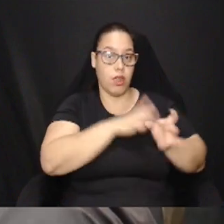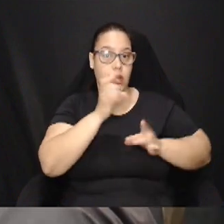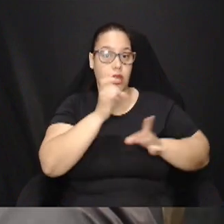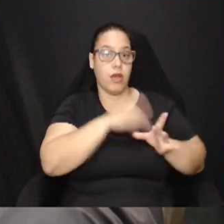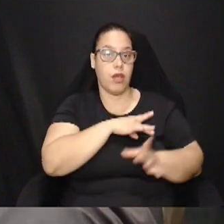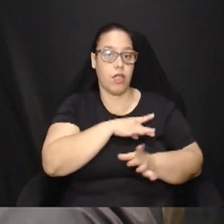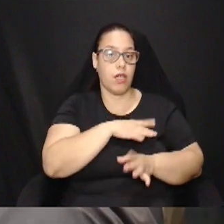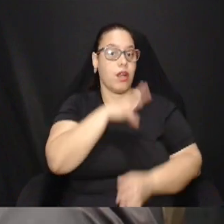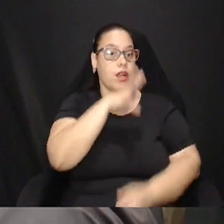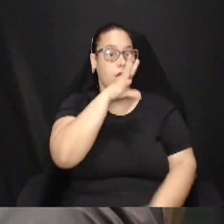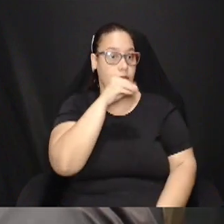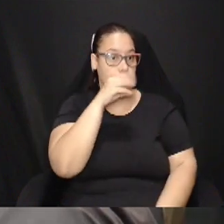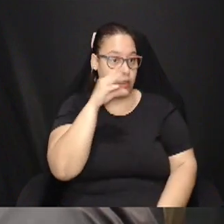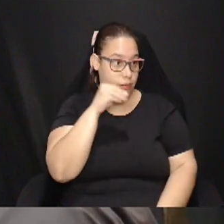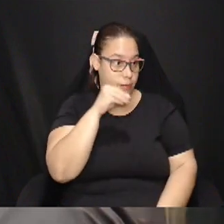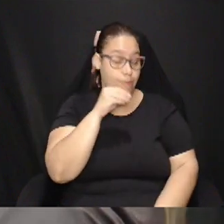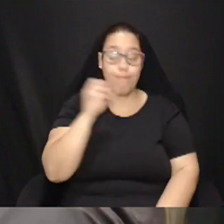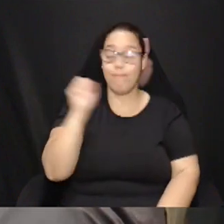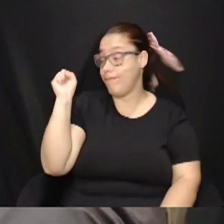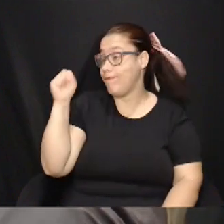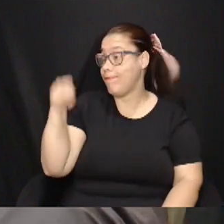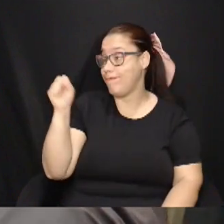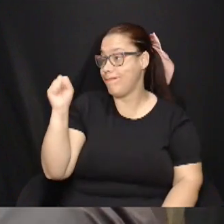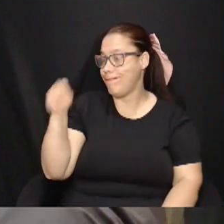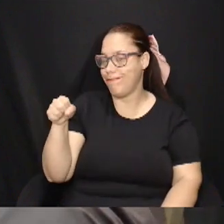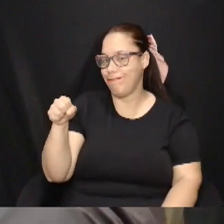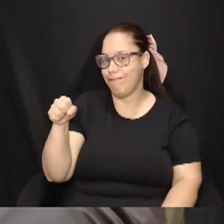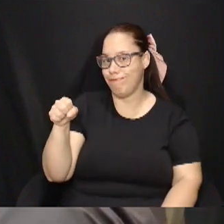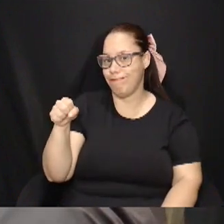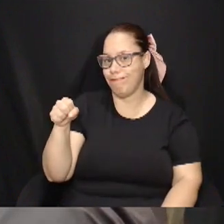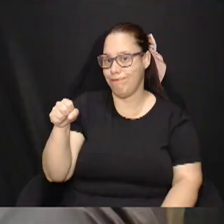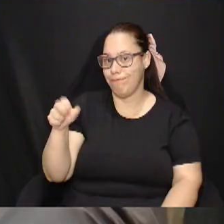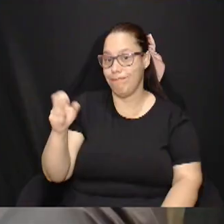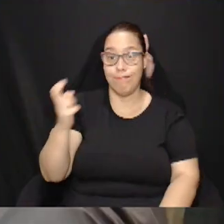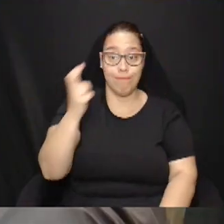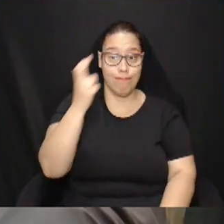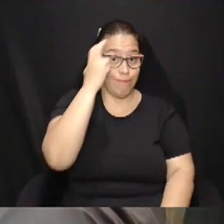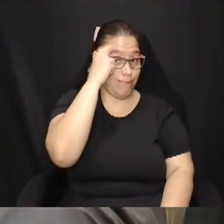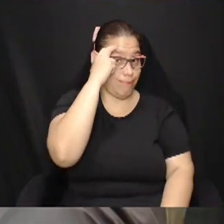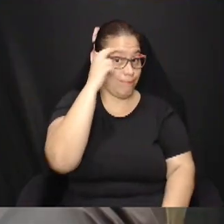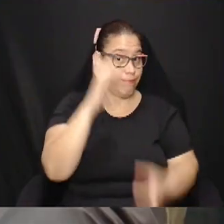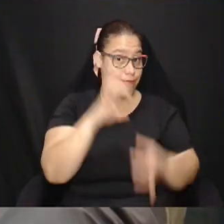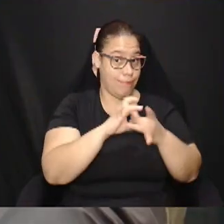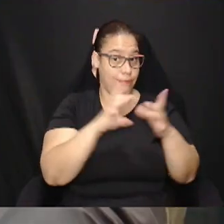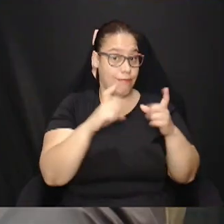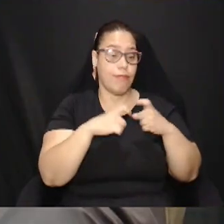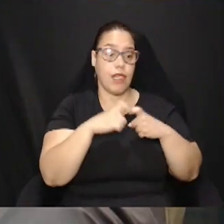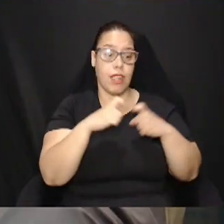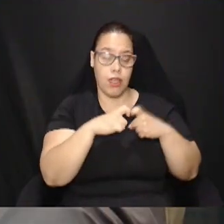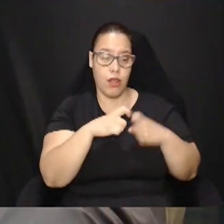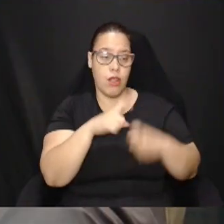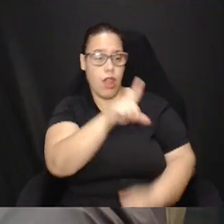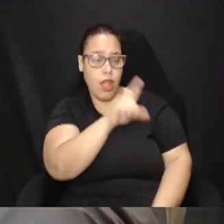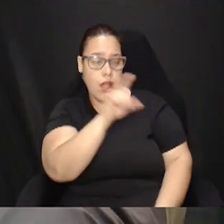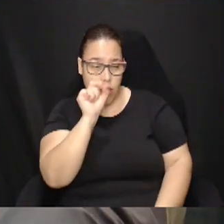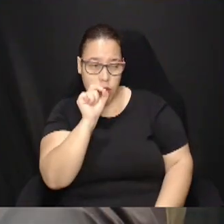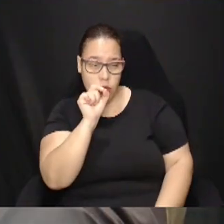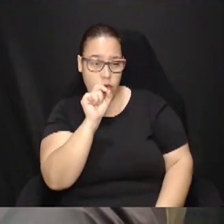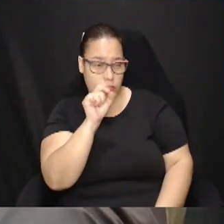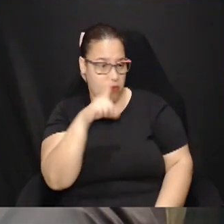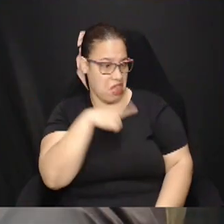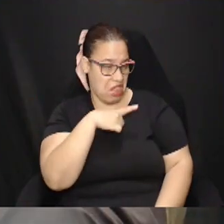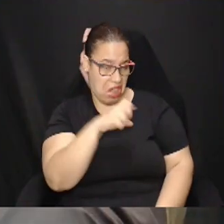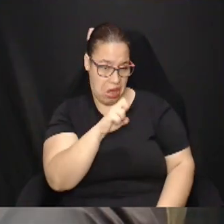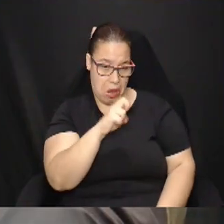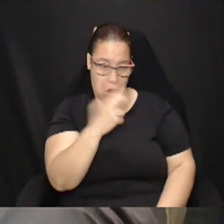adolescência. Exatamente. Então, quanto que esse fator cultural da liberdade sexual da mulher, da escolha em ter ou não filhos, ele